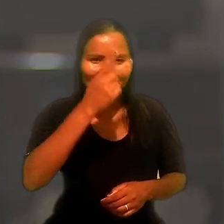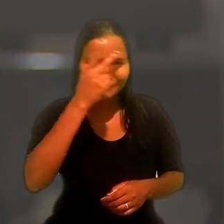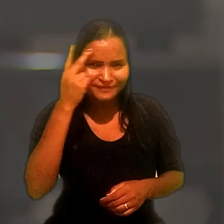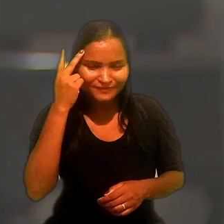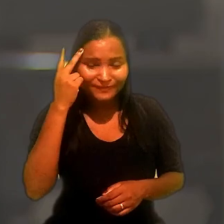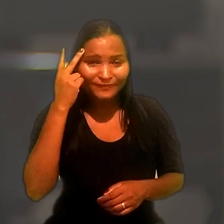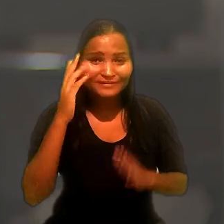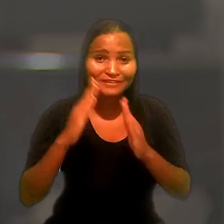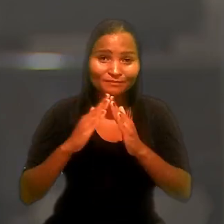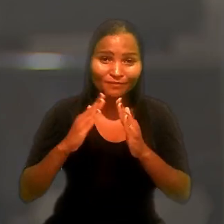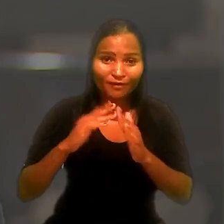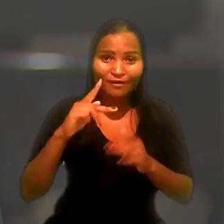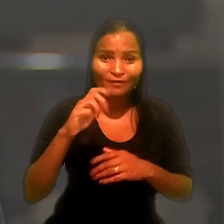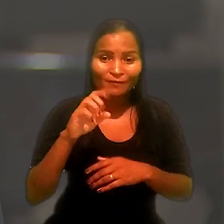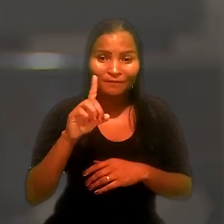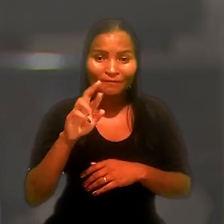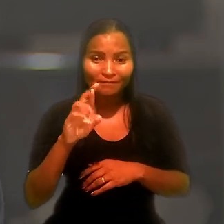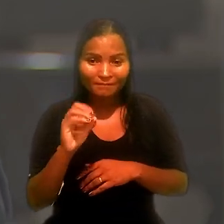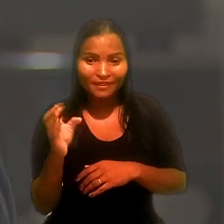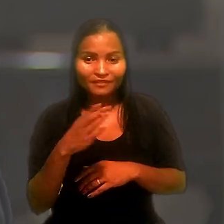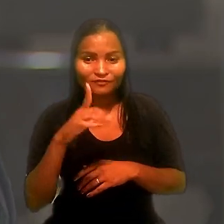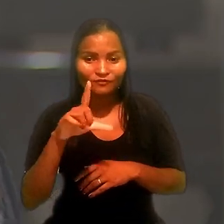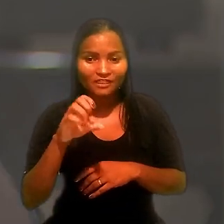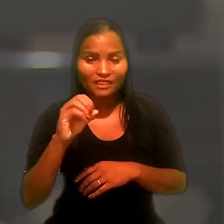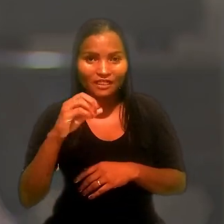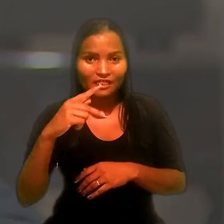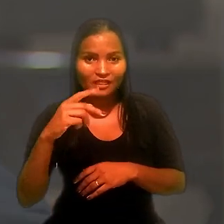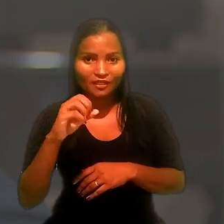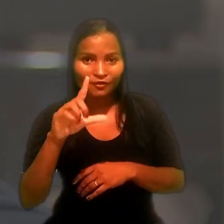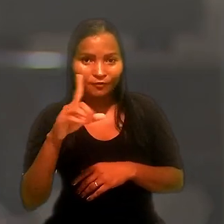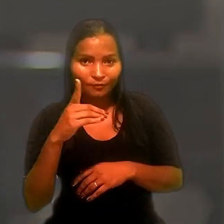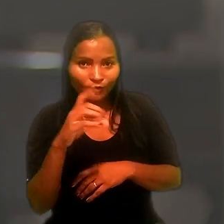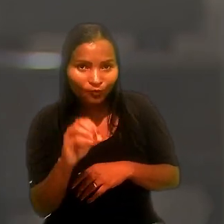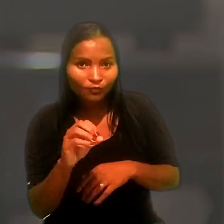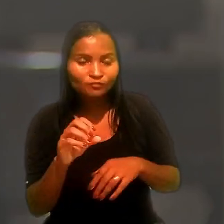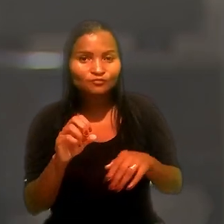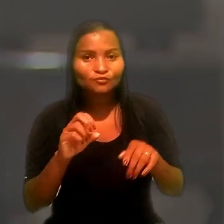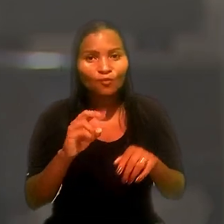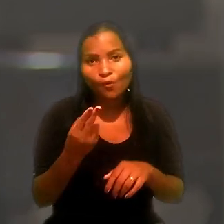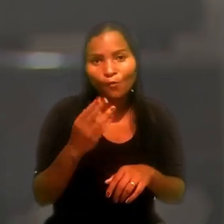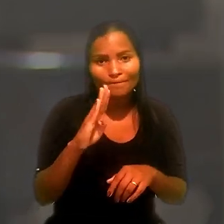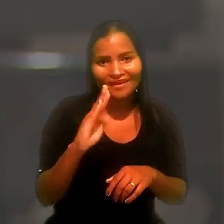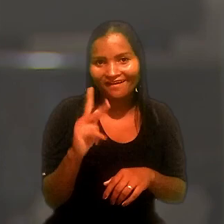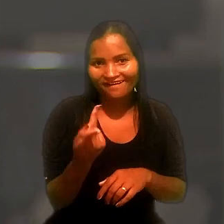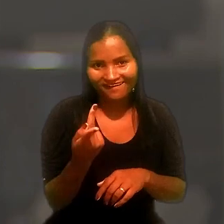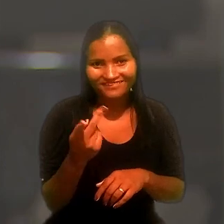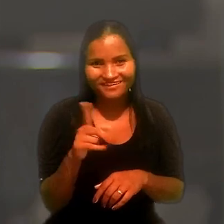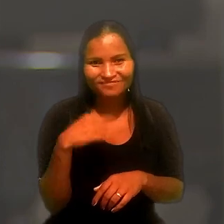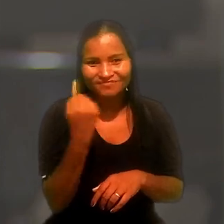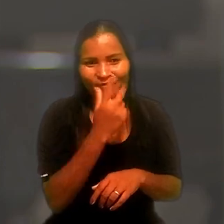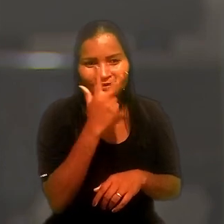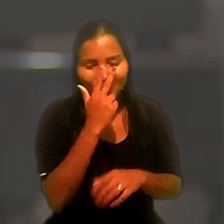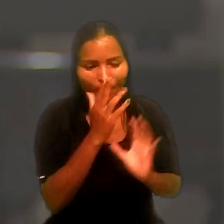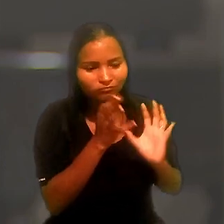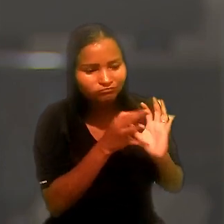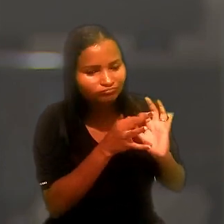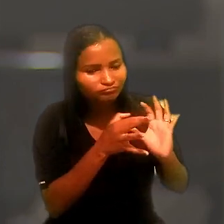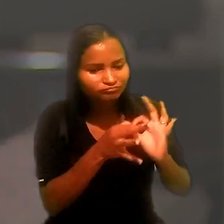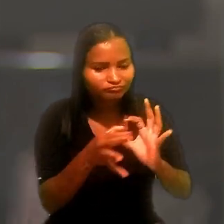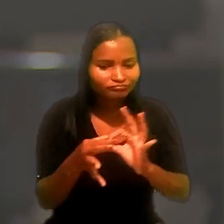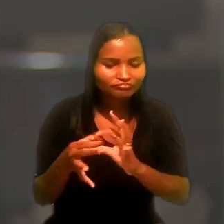conterrâneos de Pedro Leopoldo, amigos de Belo Horizonte, a gente vai fazendo um círculo. Foi